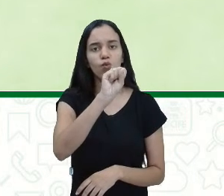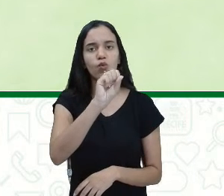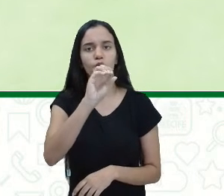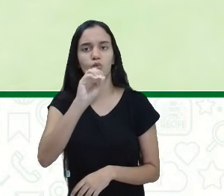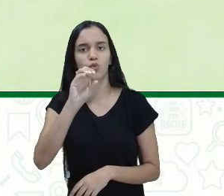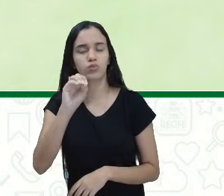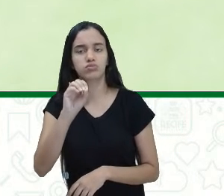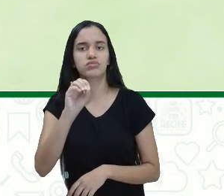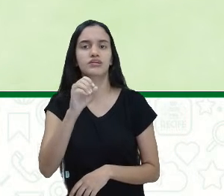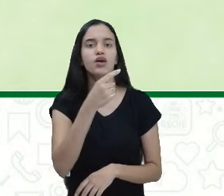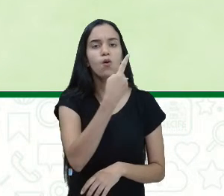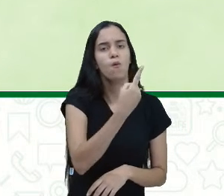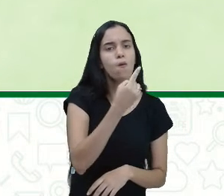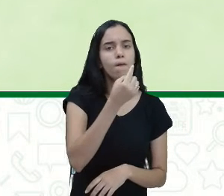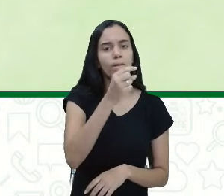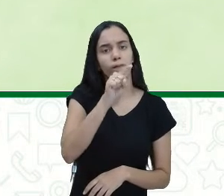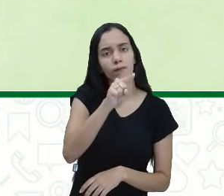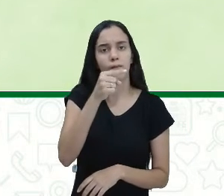4.800 e